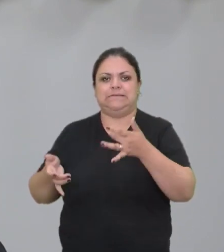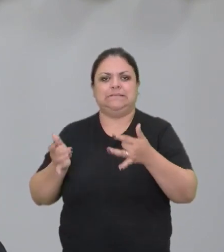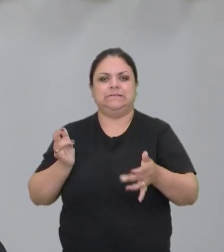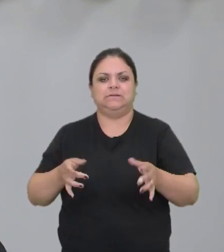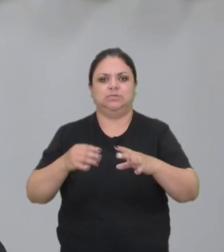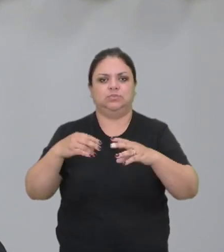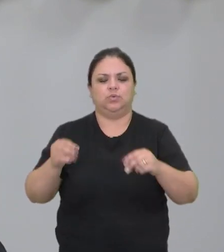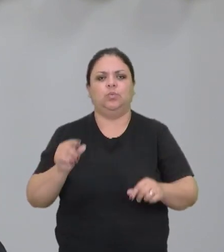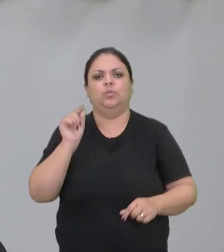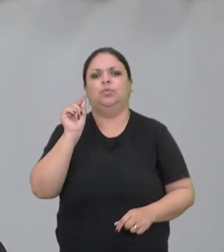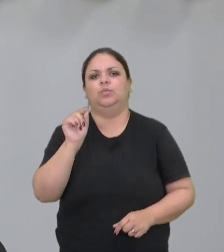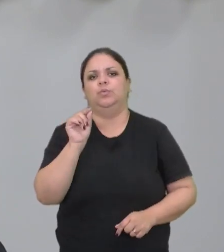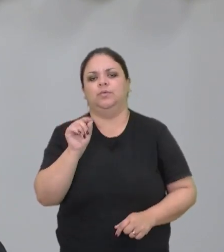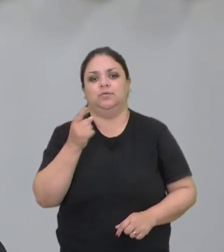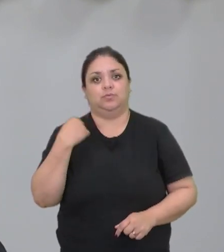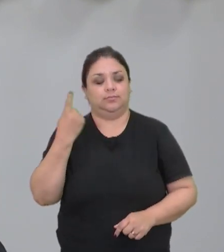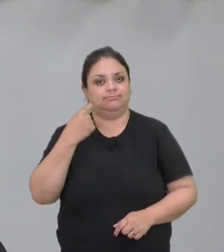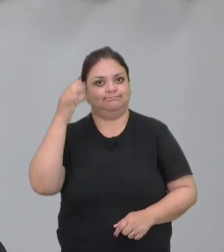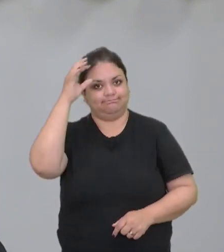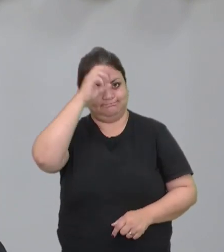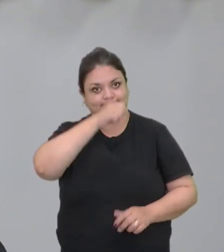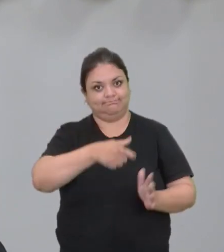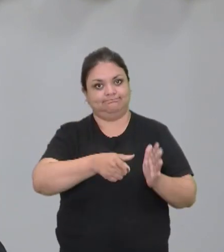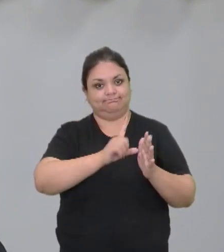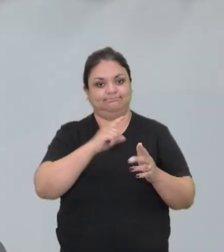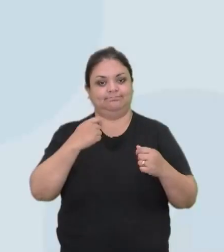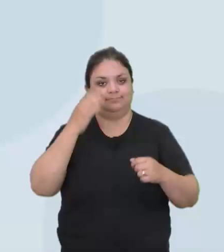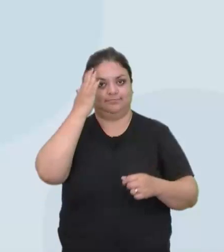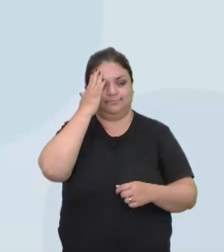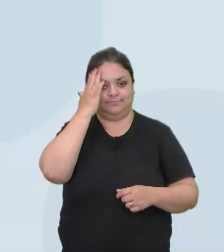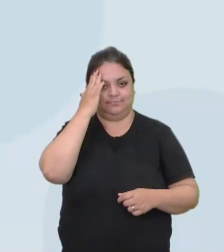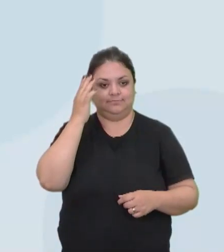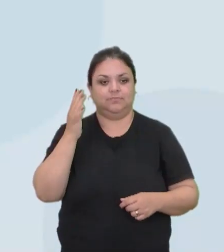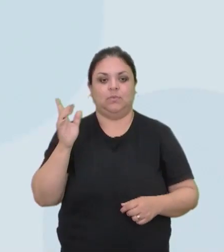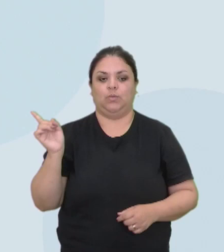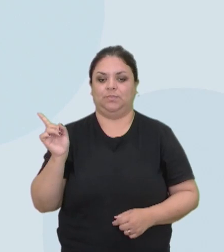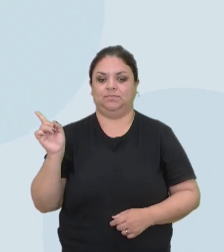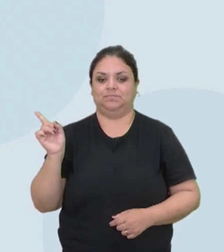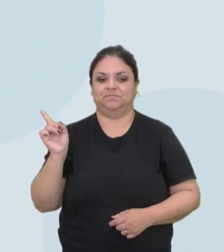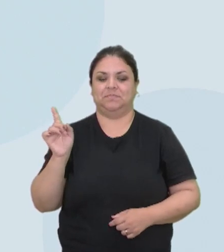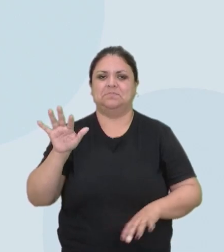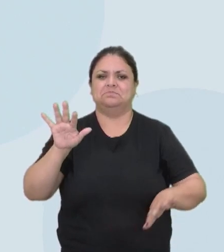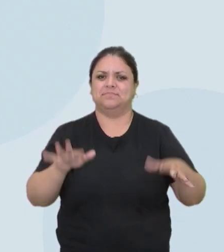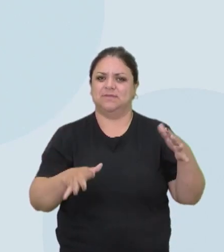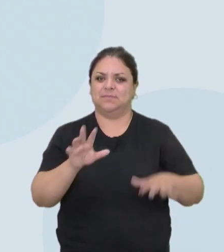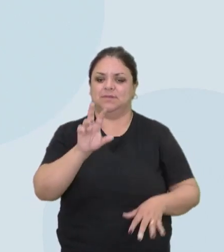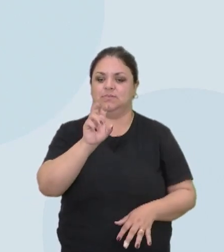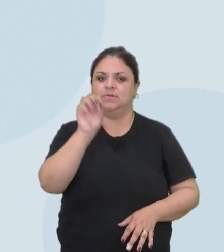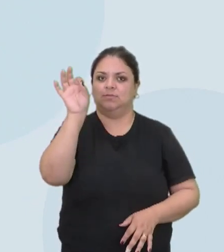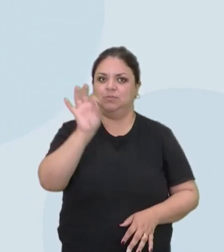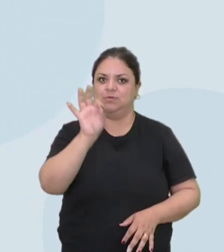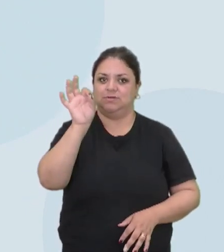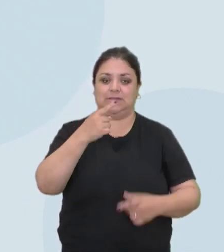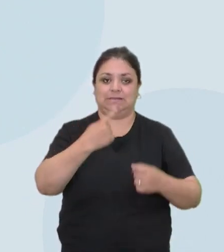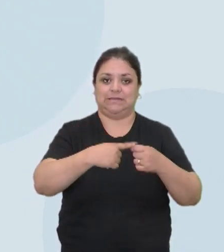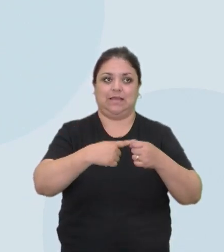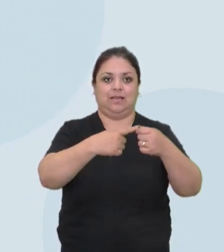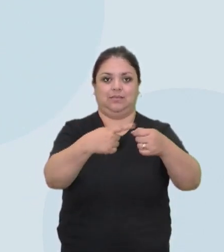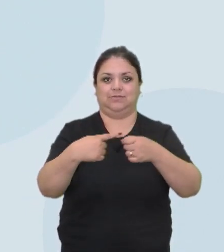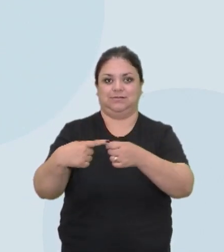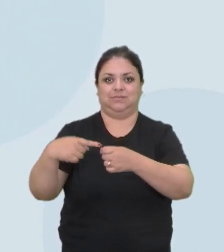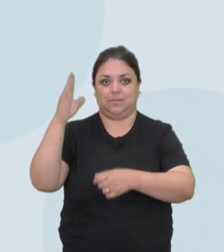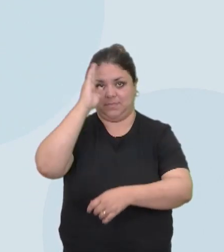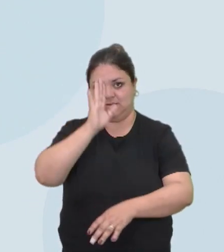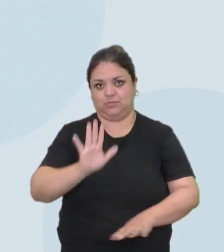gente precisa ter uma ideia de que, olha só, a gente tem uma estimativa, na verdade, de que 50% das cidades brasileiras